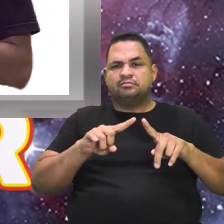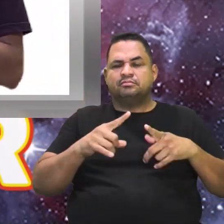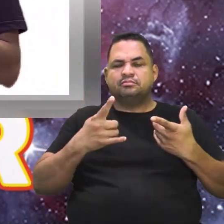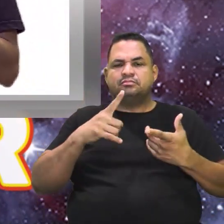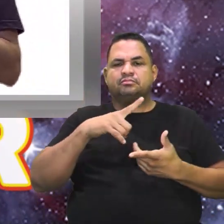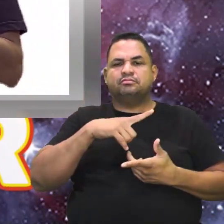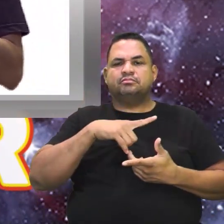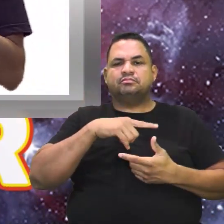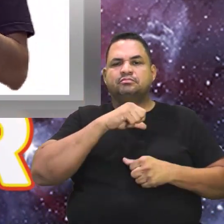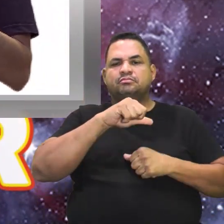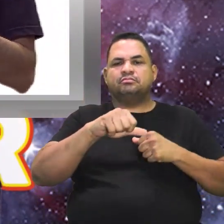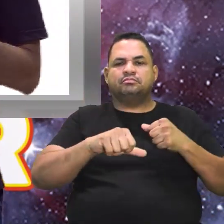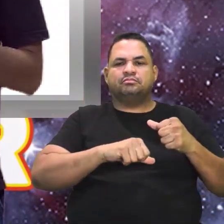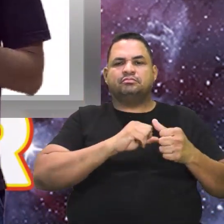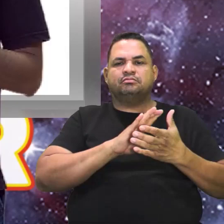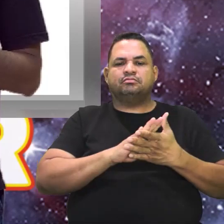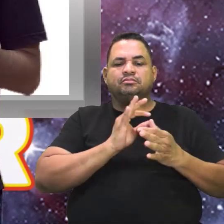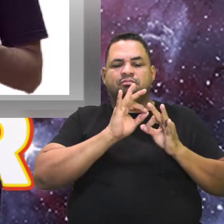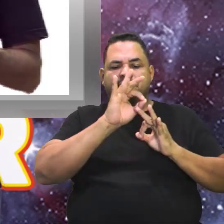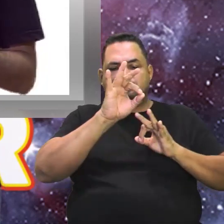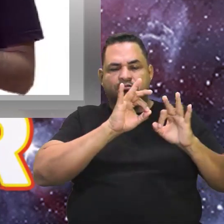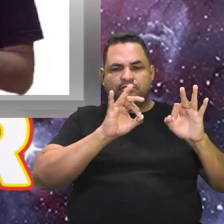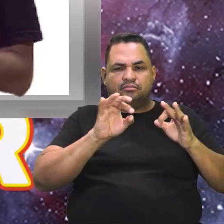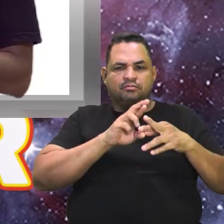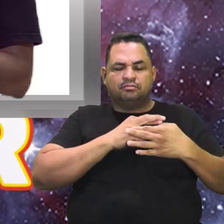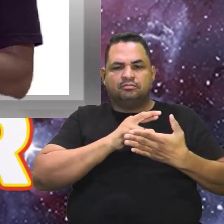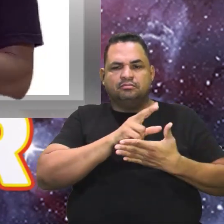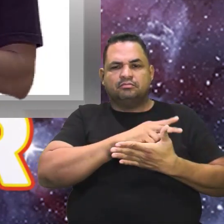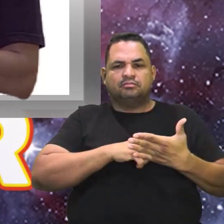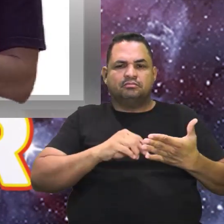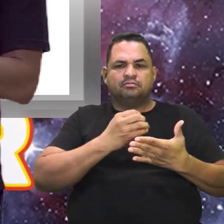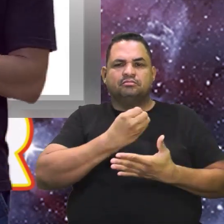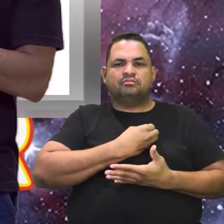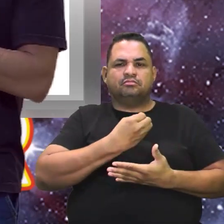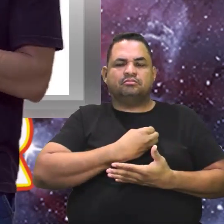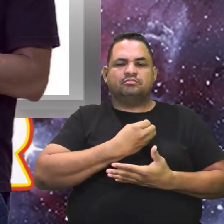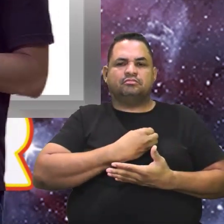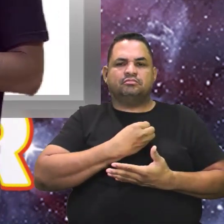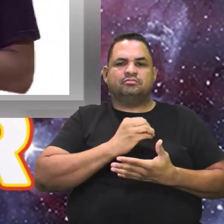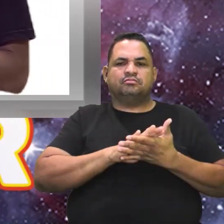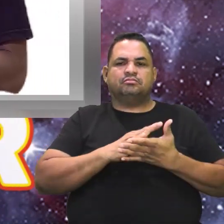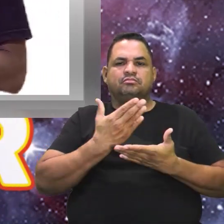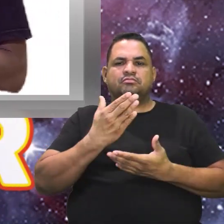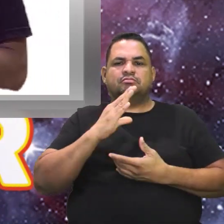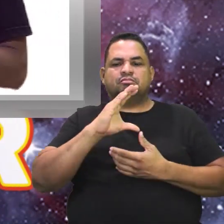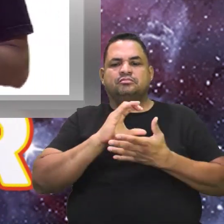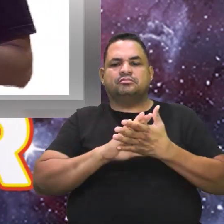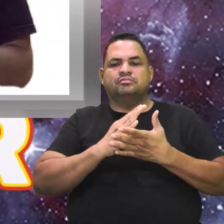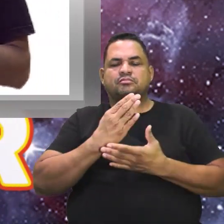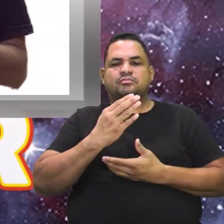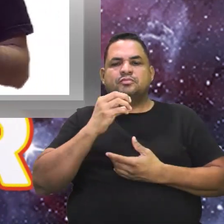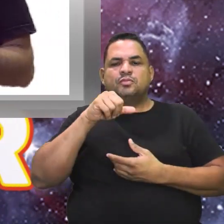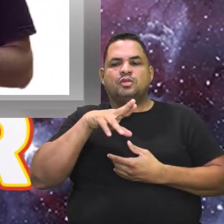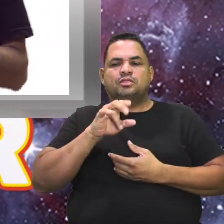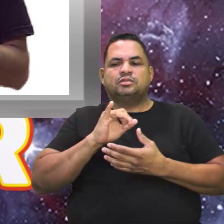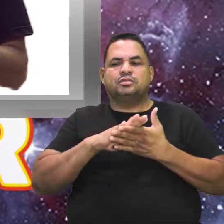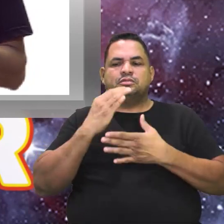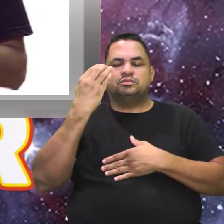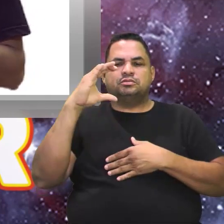envolvia transformação de unidade de medidas, envolvia o número com notação científica,